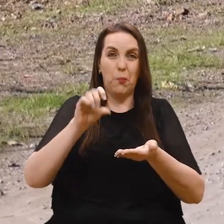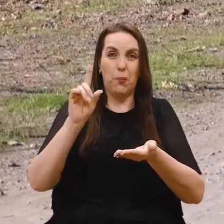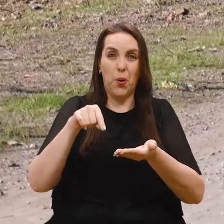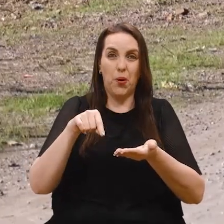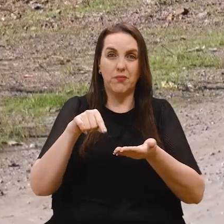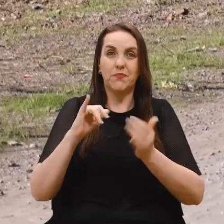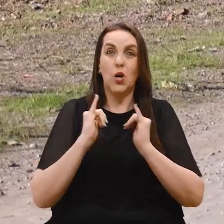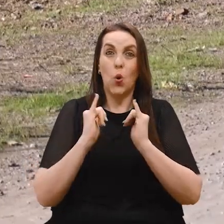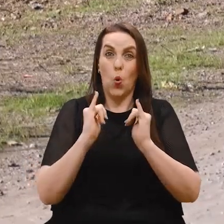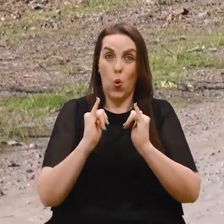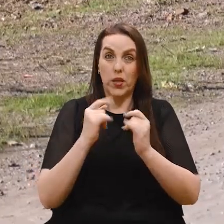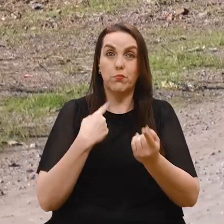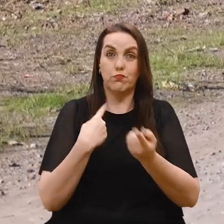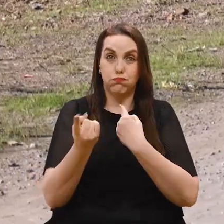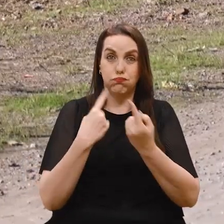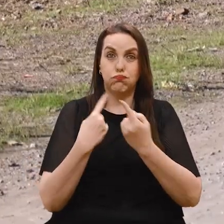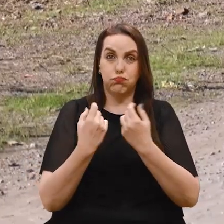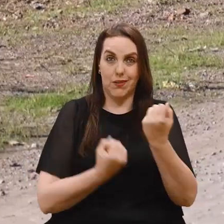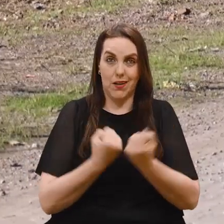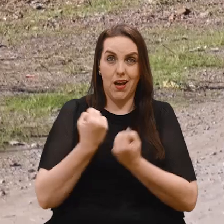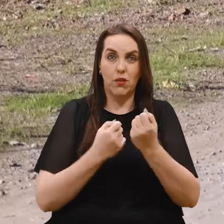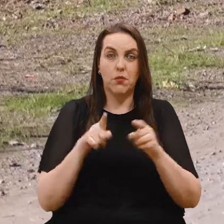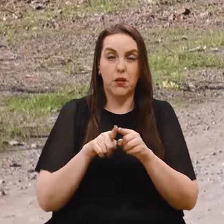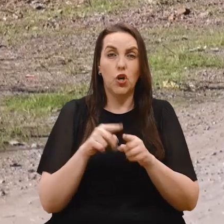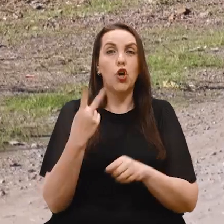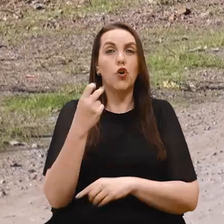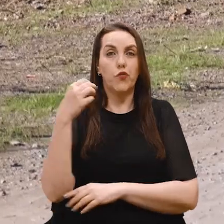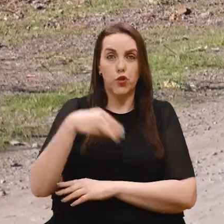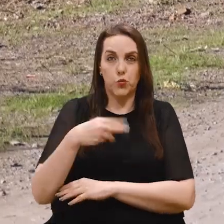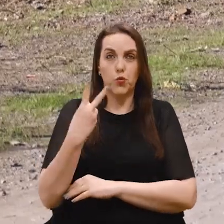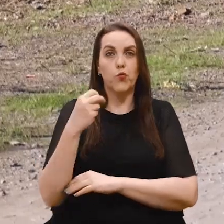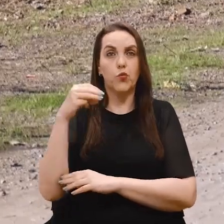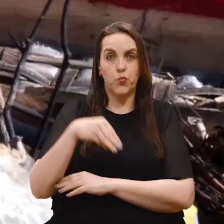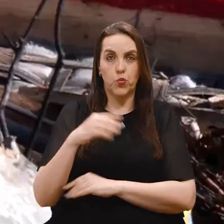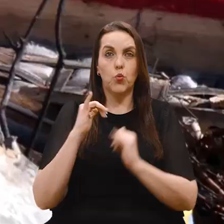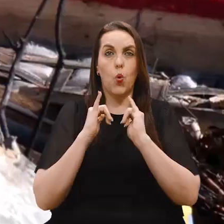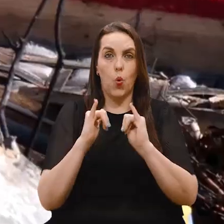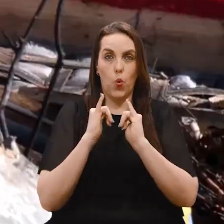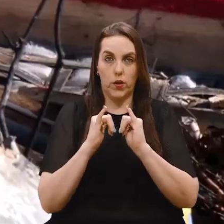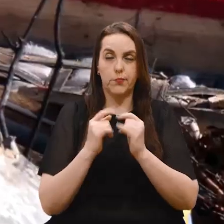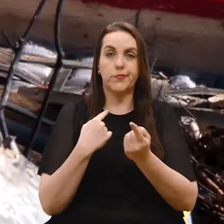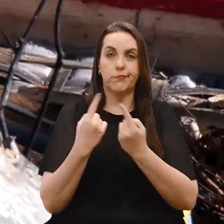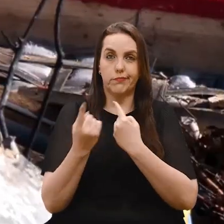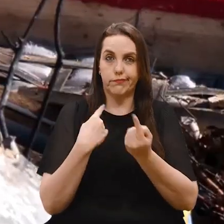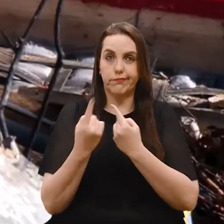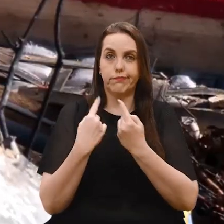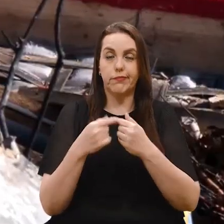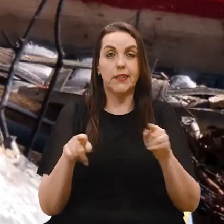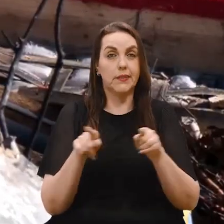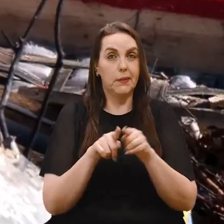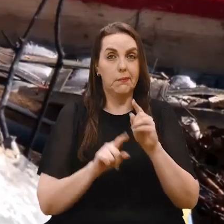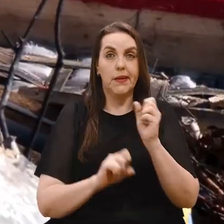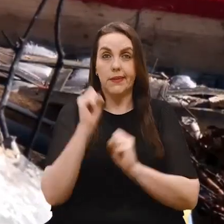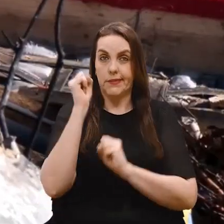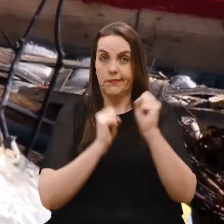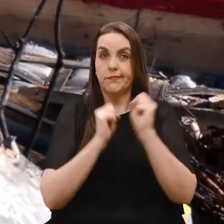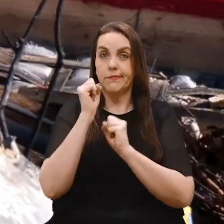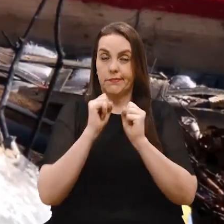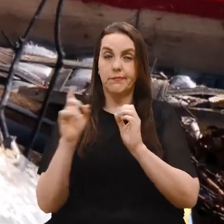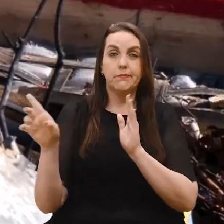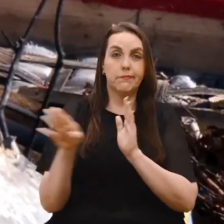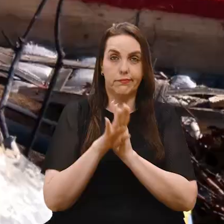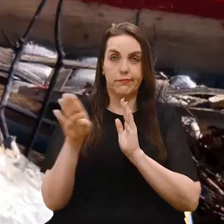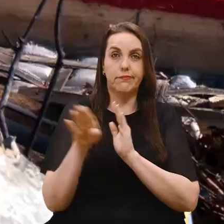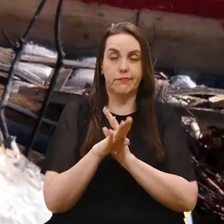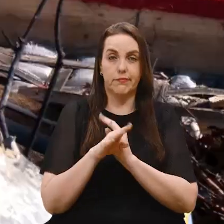tem circulação bastante veículo, Passa. De 20 em 20 minutos tá passando o ônibus. Fora os das firmas que passam aí. Do Santa Teresa